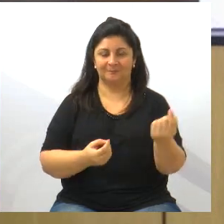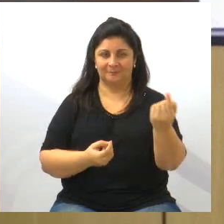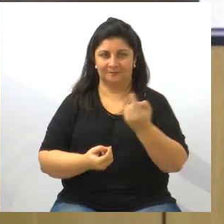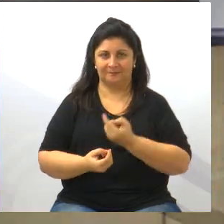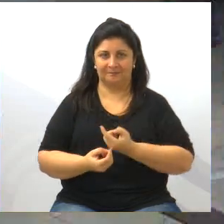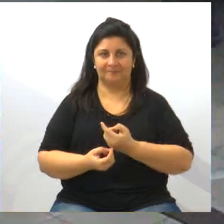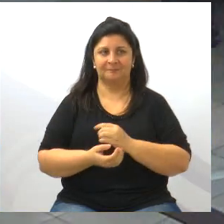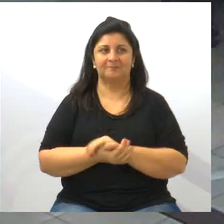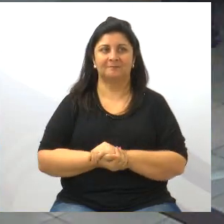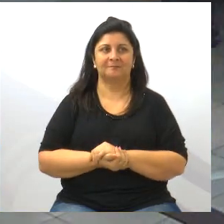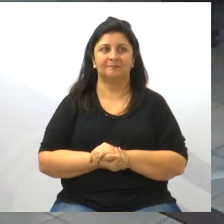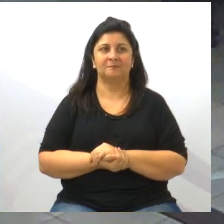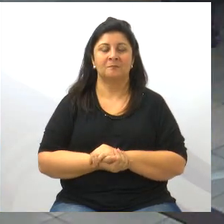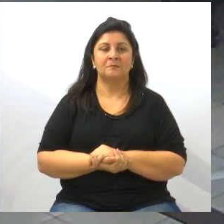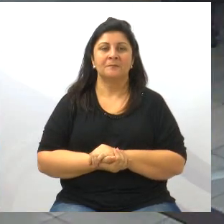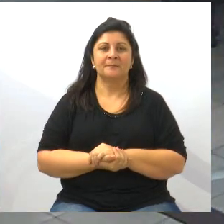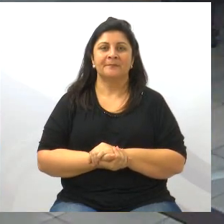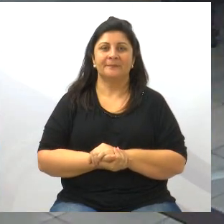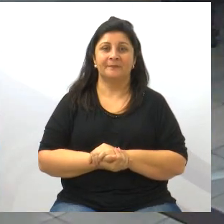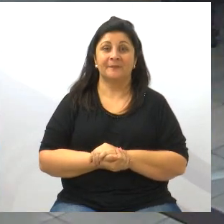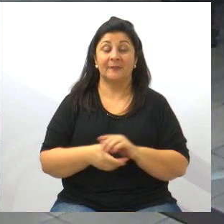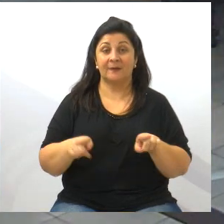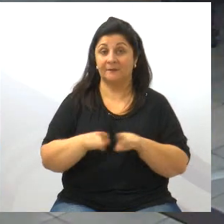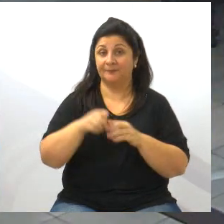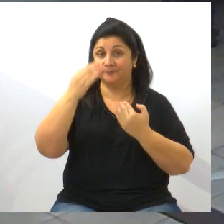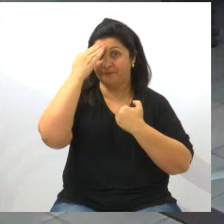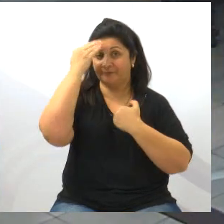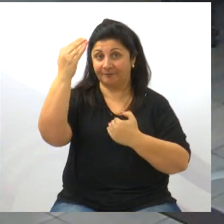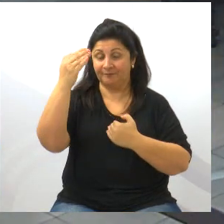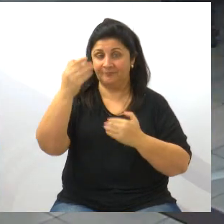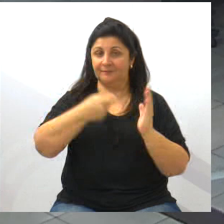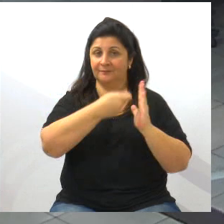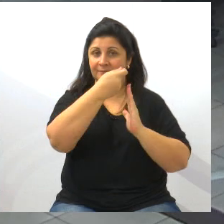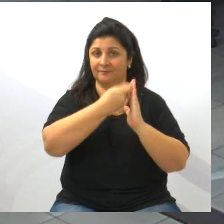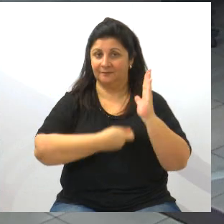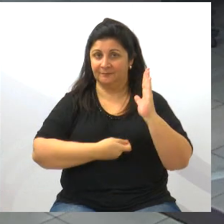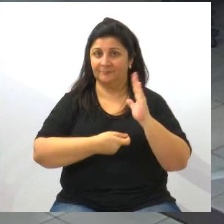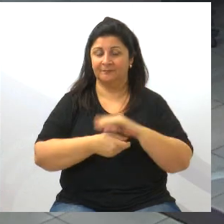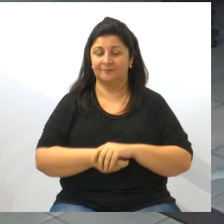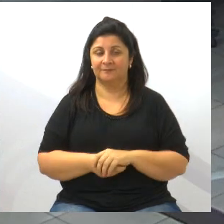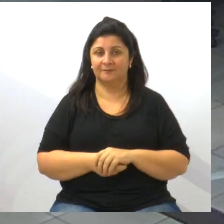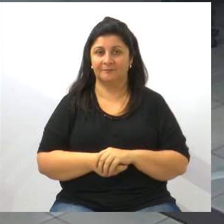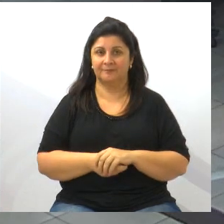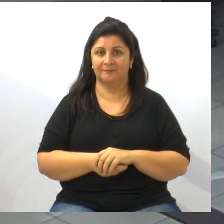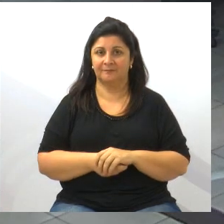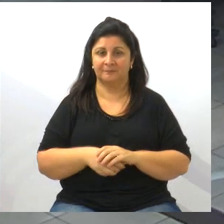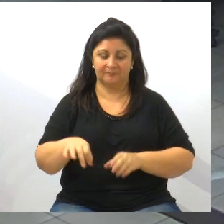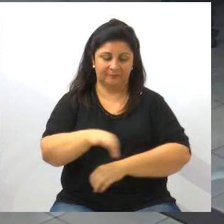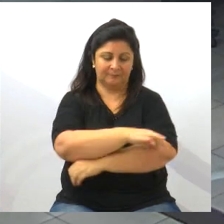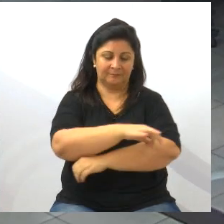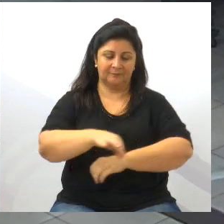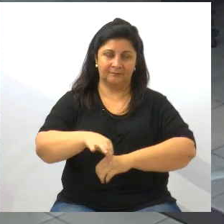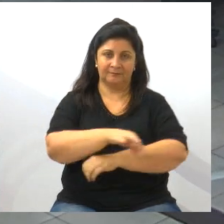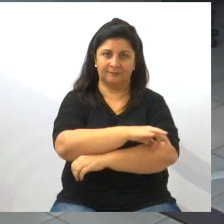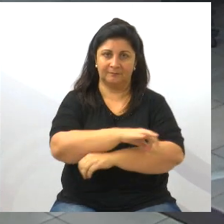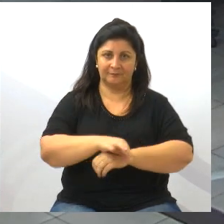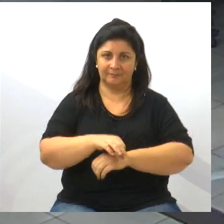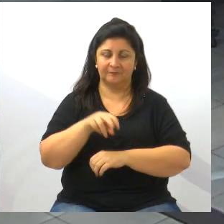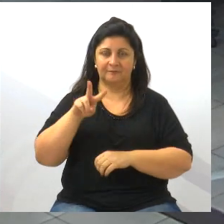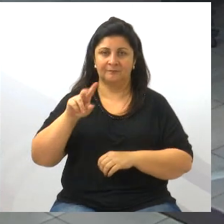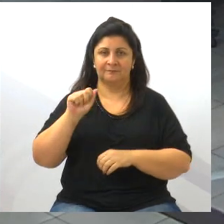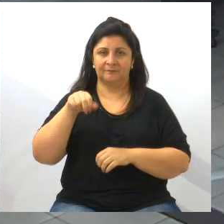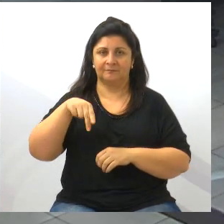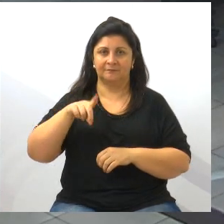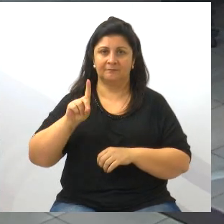Agradecemos também as seguintes presenças: o arquiteto Wanderson, da Fundação Prolar, o